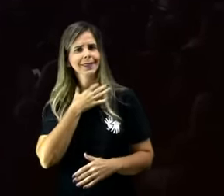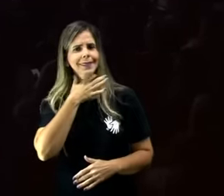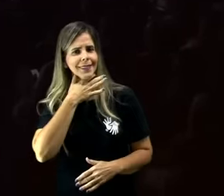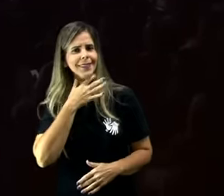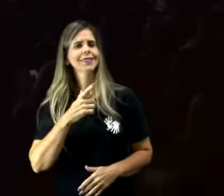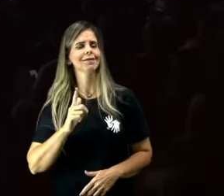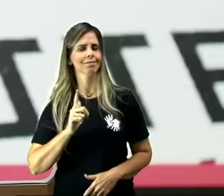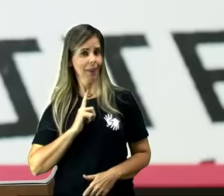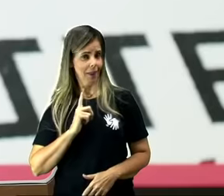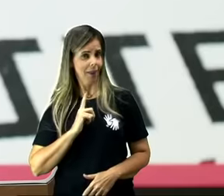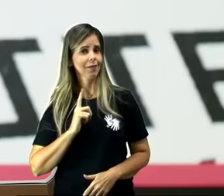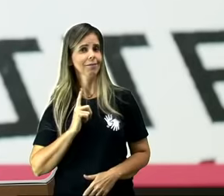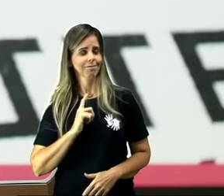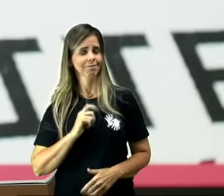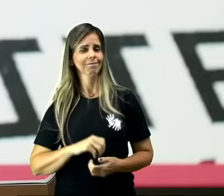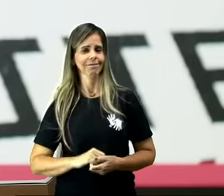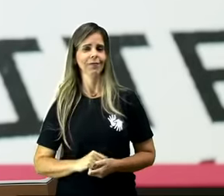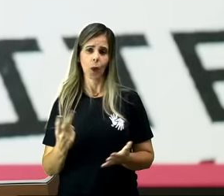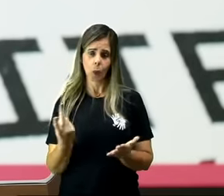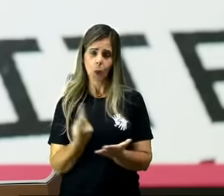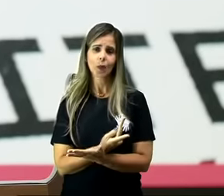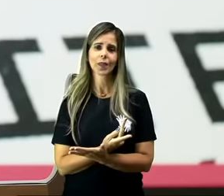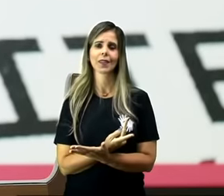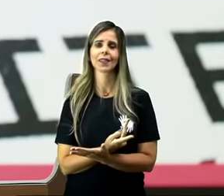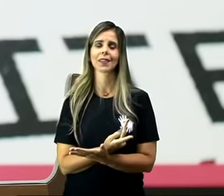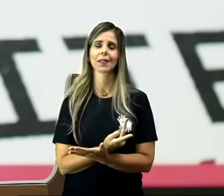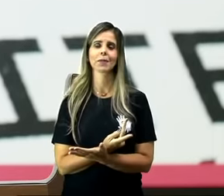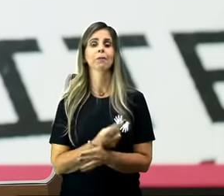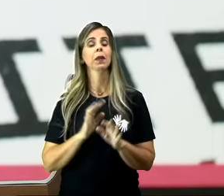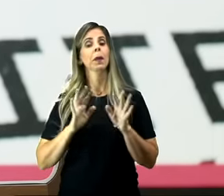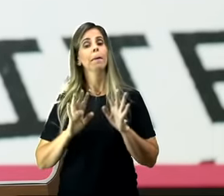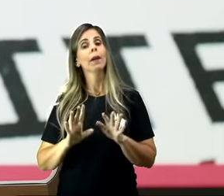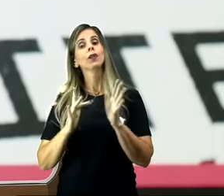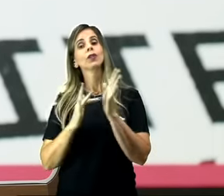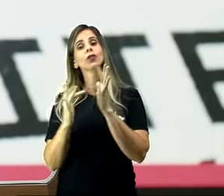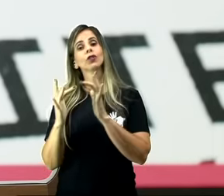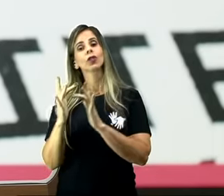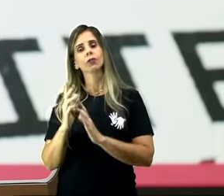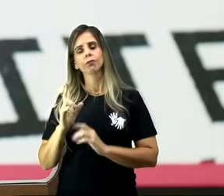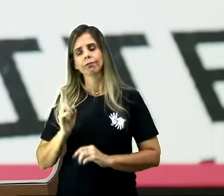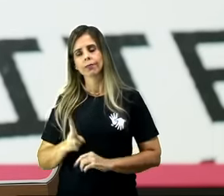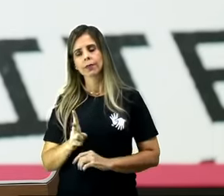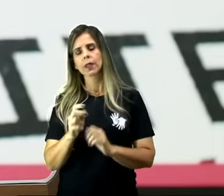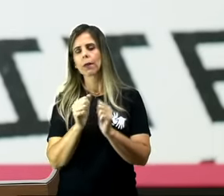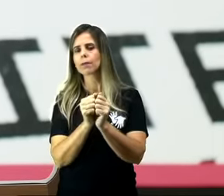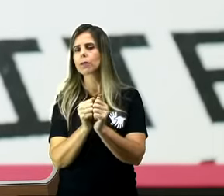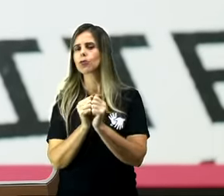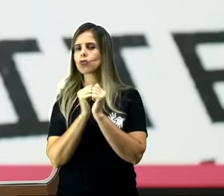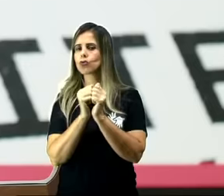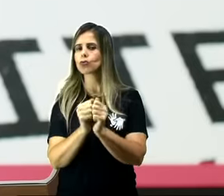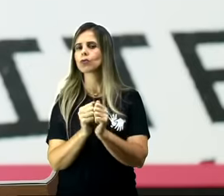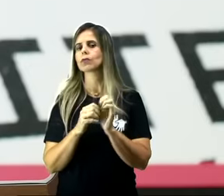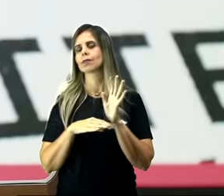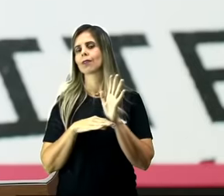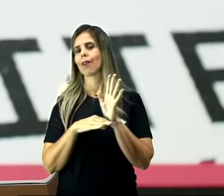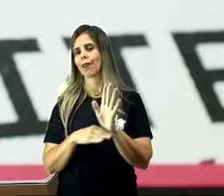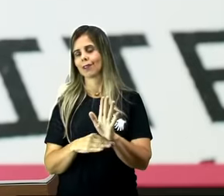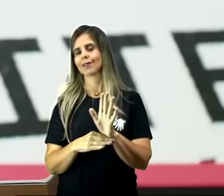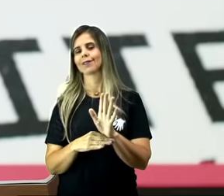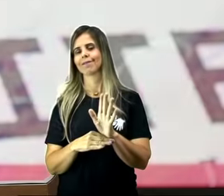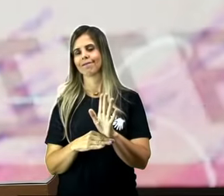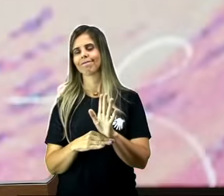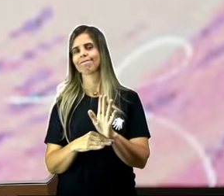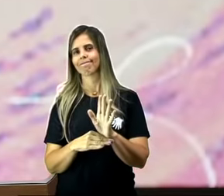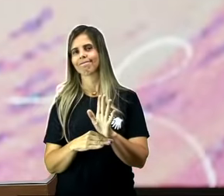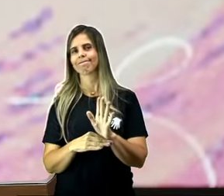Ele levantou um forte vendaval. As ondas se lançavam sobre o barco, Marcos capítulo 4, 37.